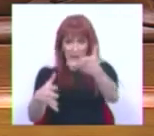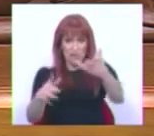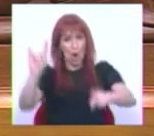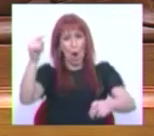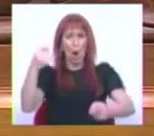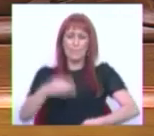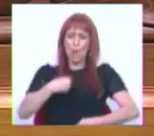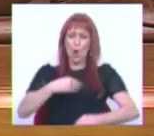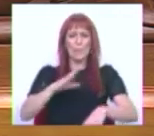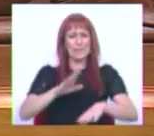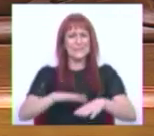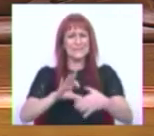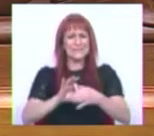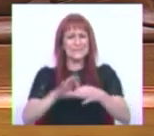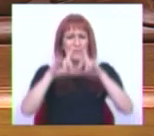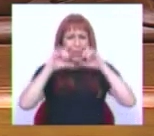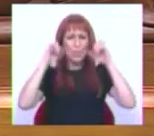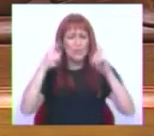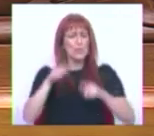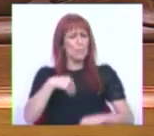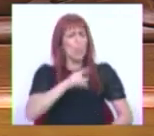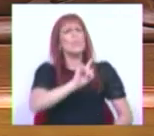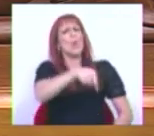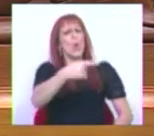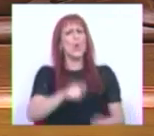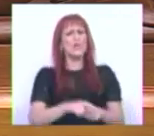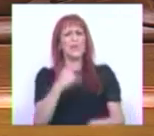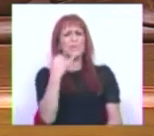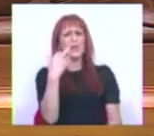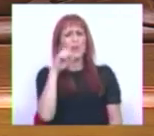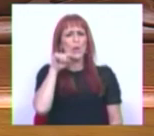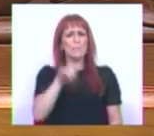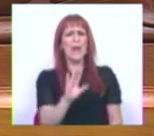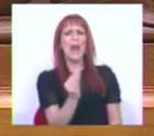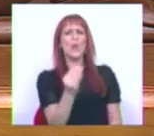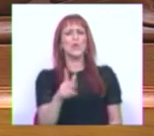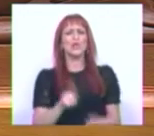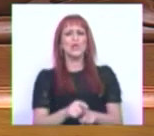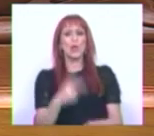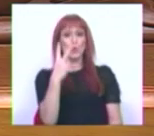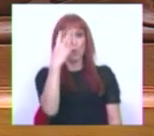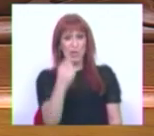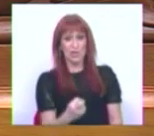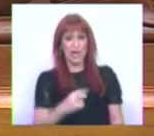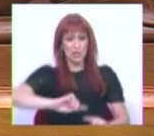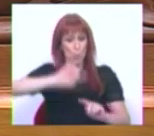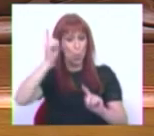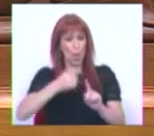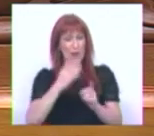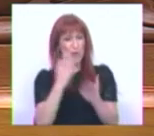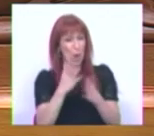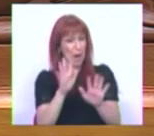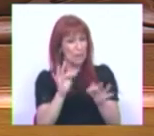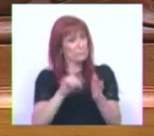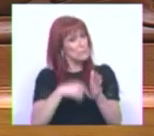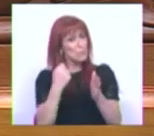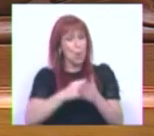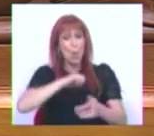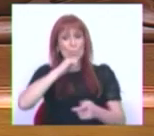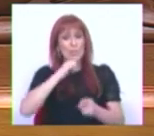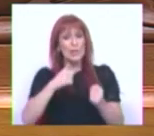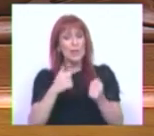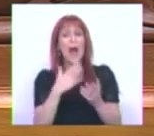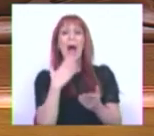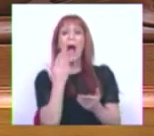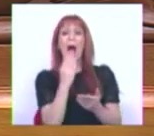se preocupar com as máscaras, devia era preocupar-se com os 28 mil alunos, já com 2/3 do ano letivo efetuado, que ainda não tiveram todas as